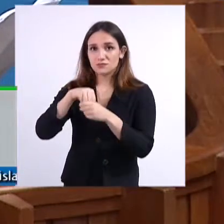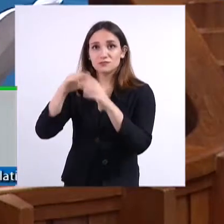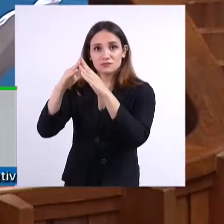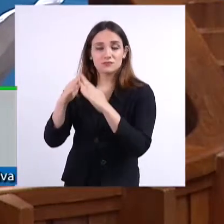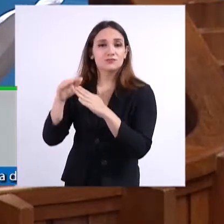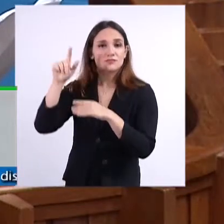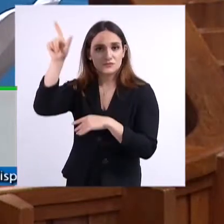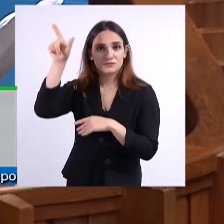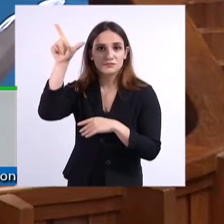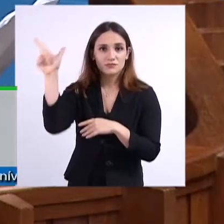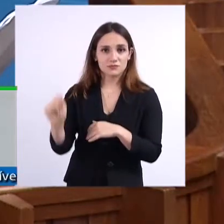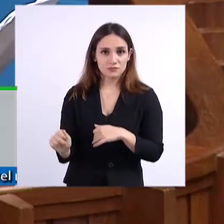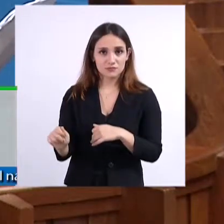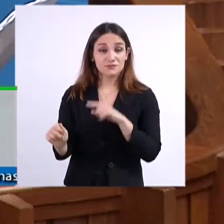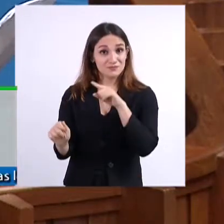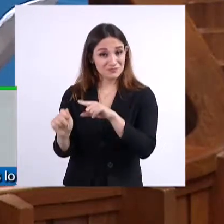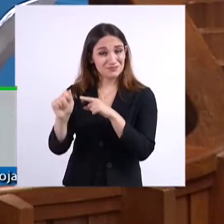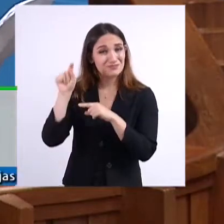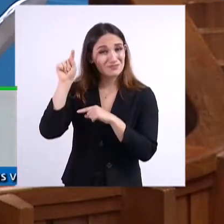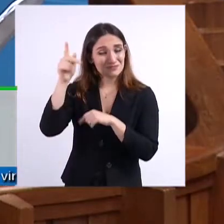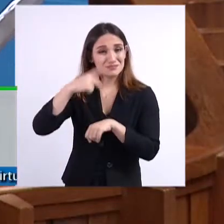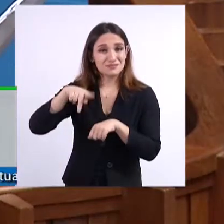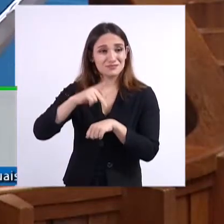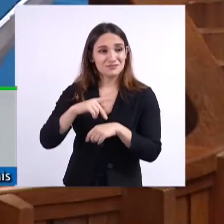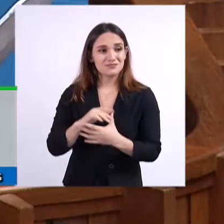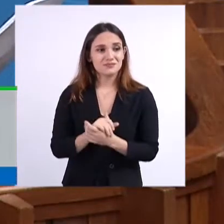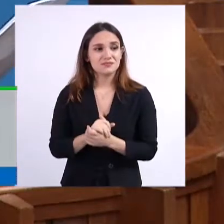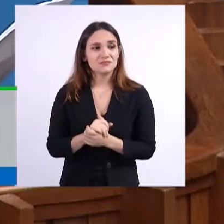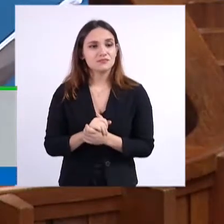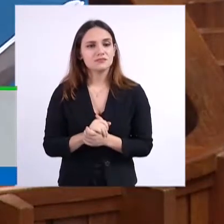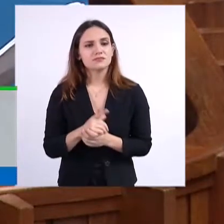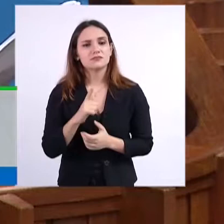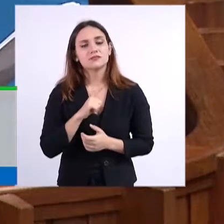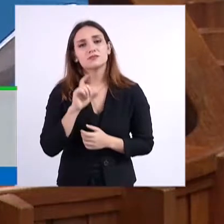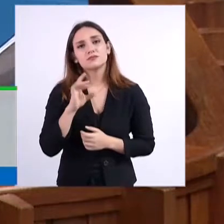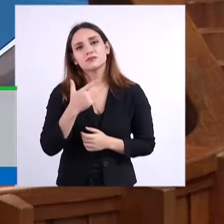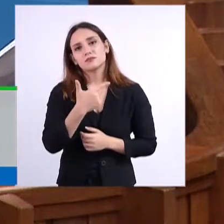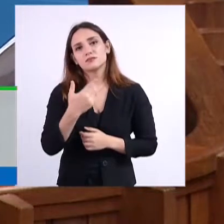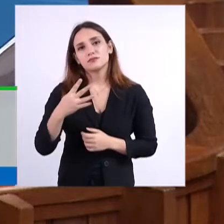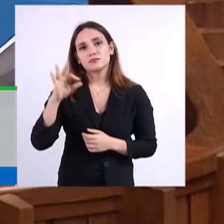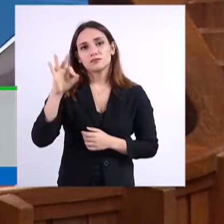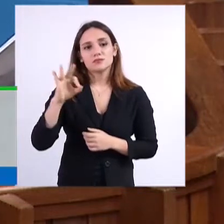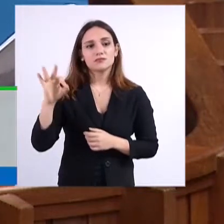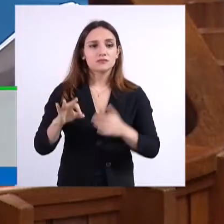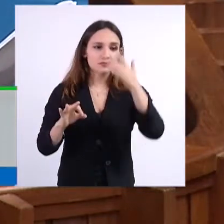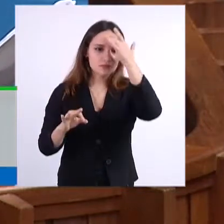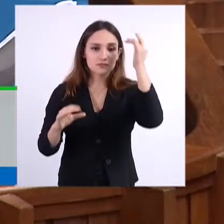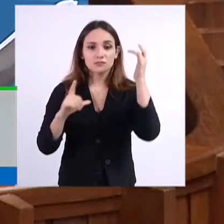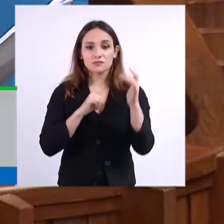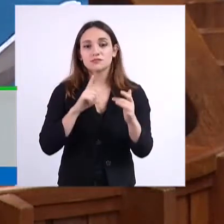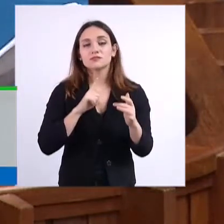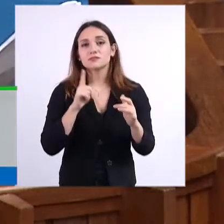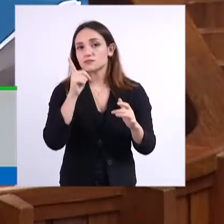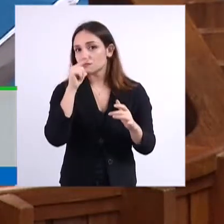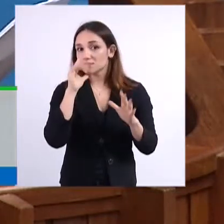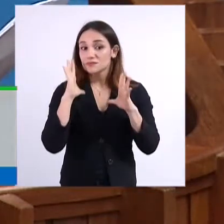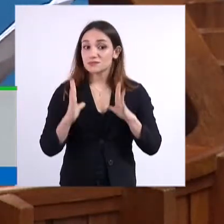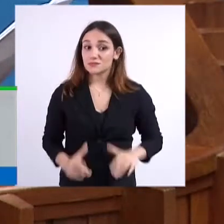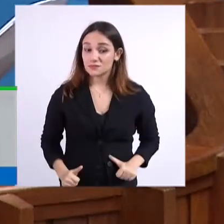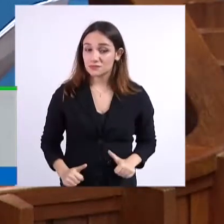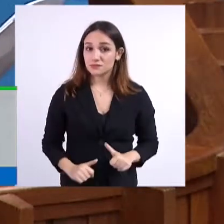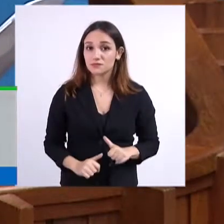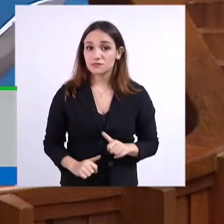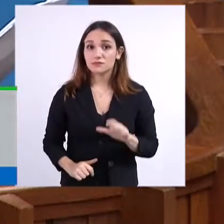disse anteriormente. Na África subsaariana, apenas 24% da população tem acesso à água potável segura